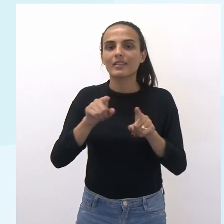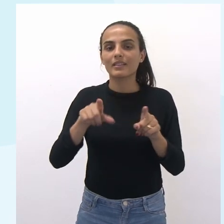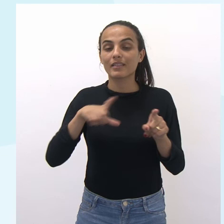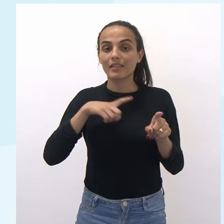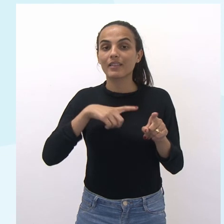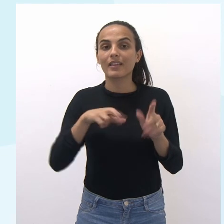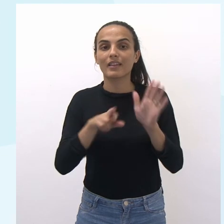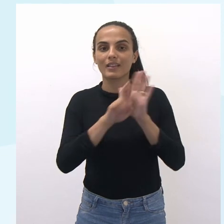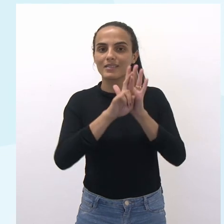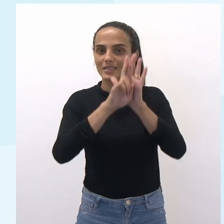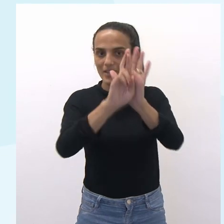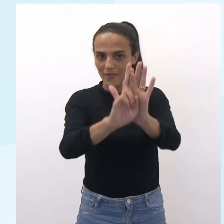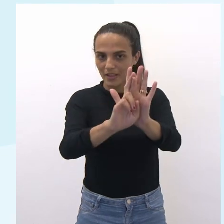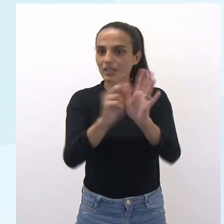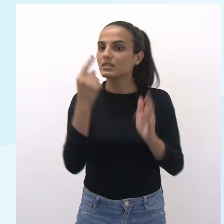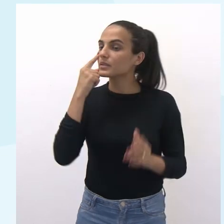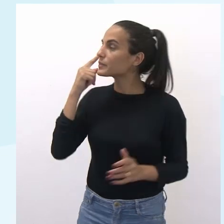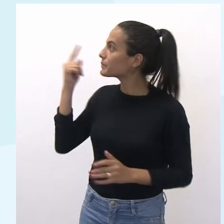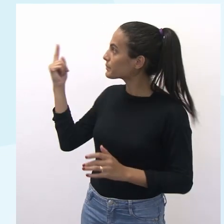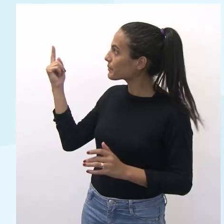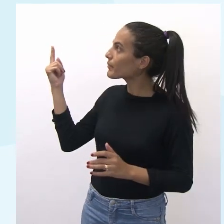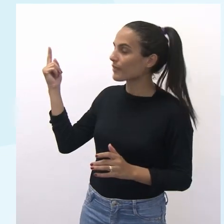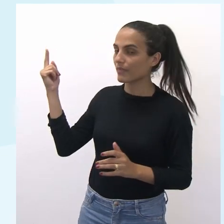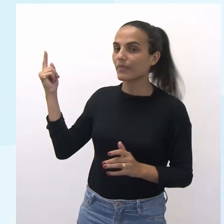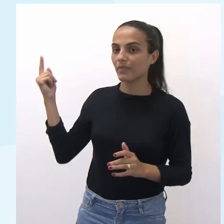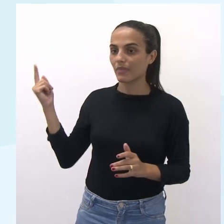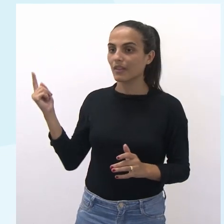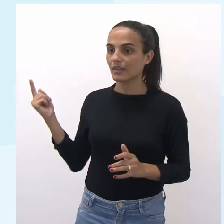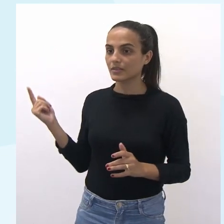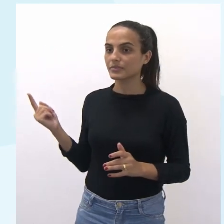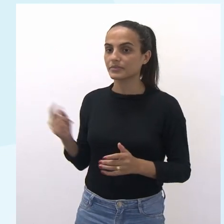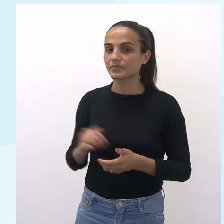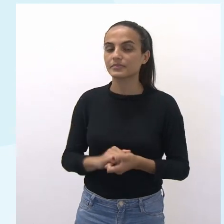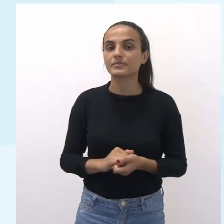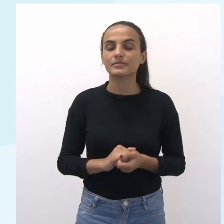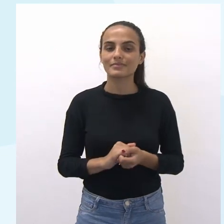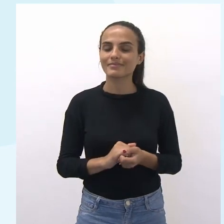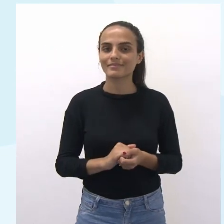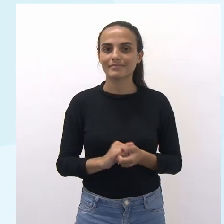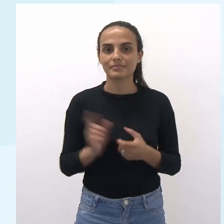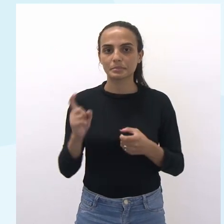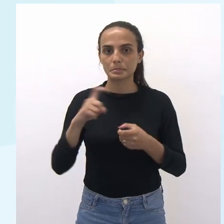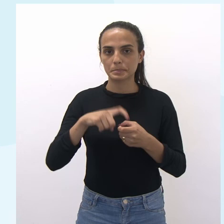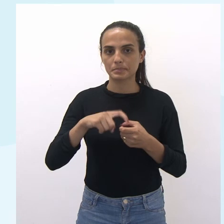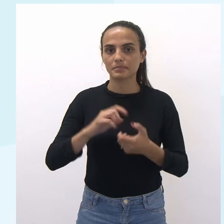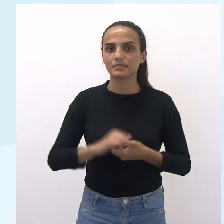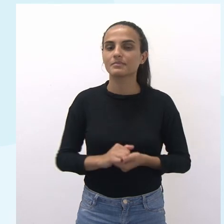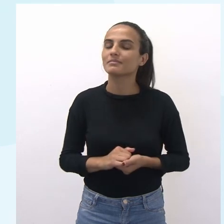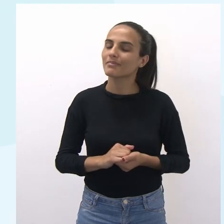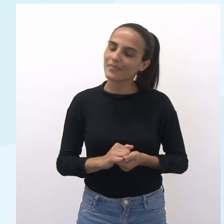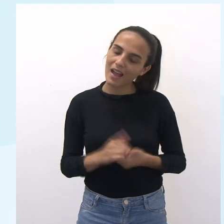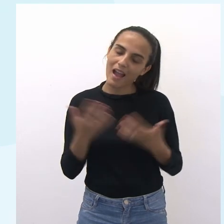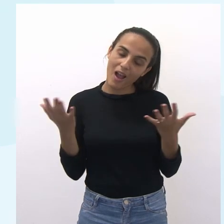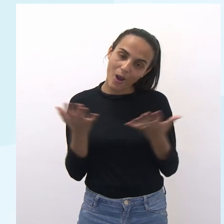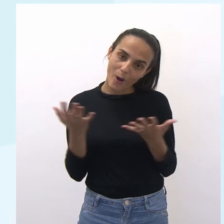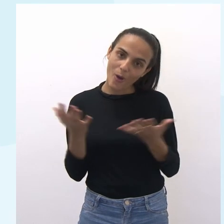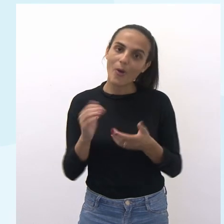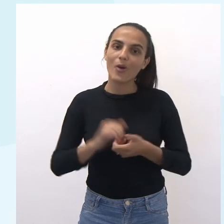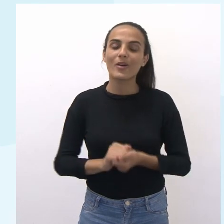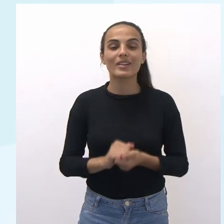dos materiais que trabalhamos aqui neste dia, tá? Então, voltando agora aqui, eu me despeço de